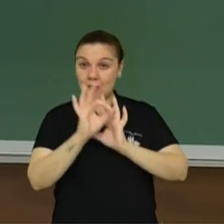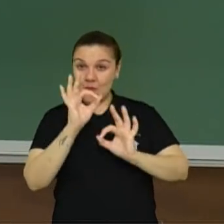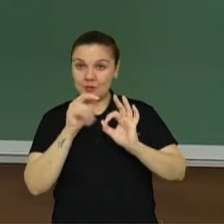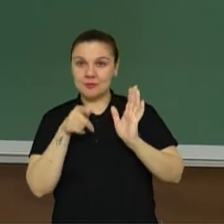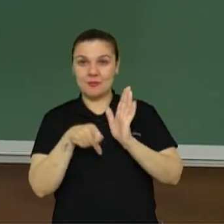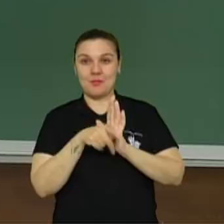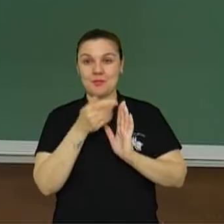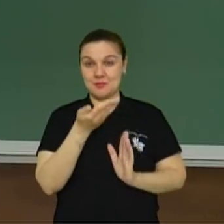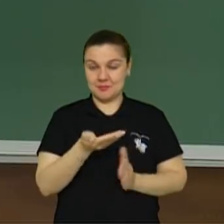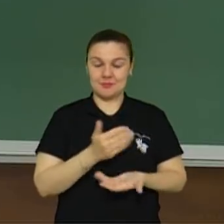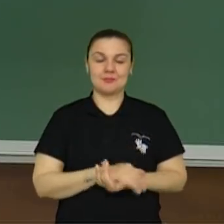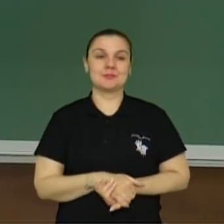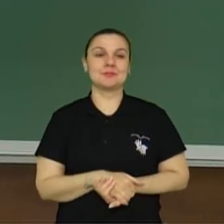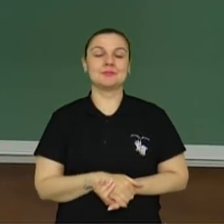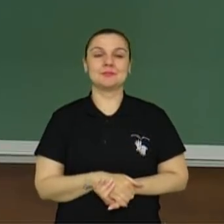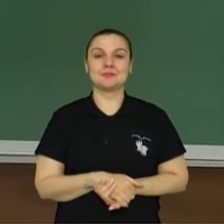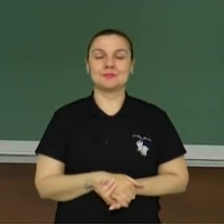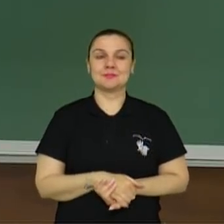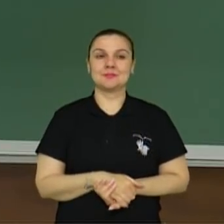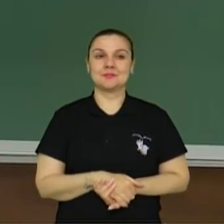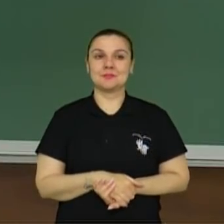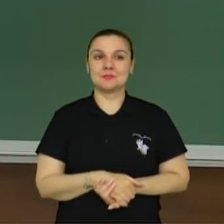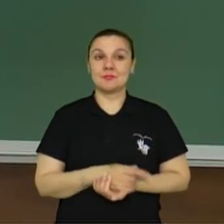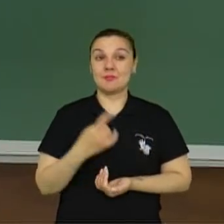desta tirinha? Vejamos aqui comigo.